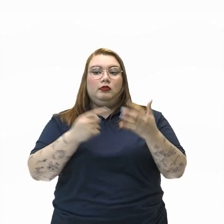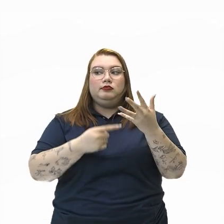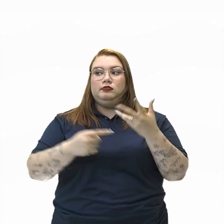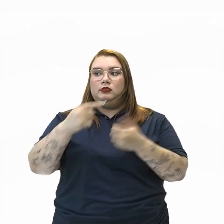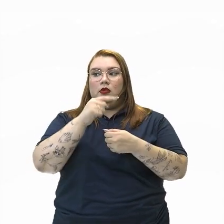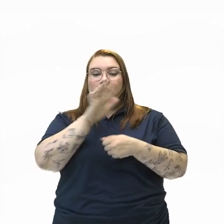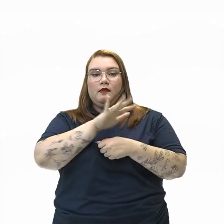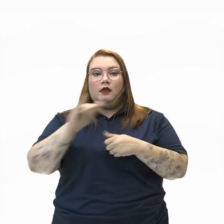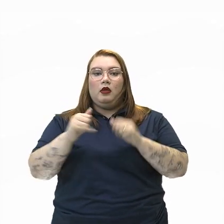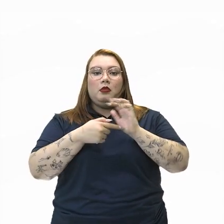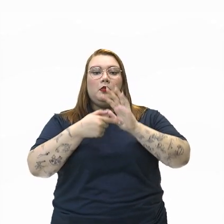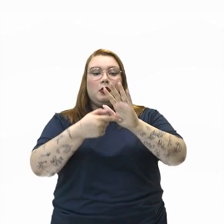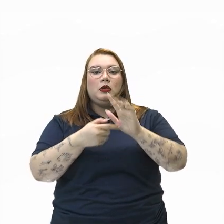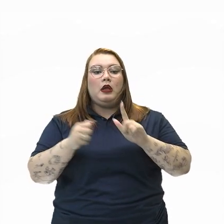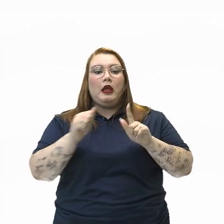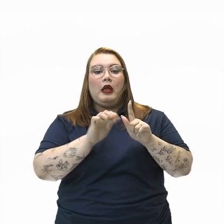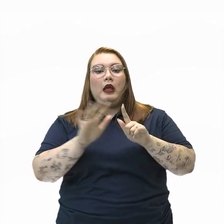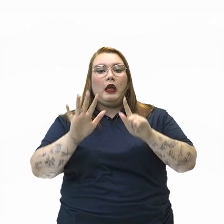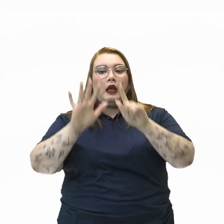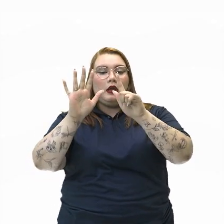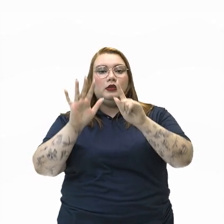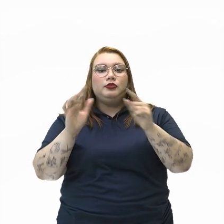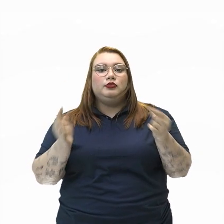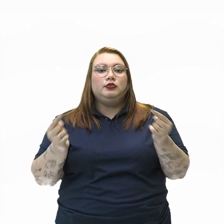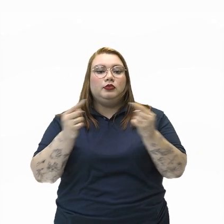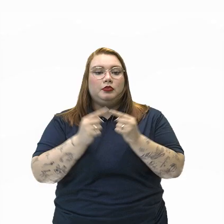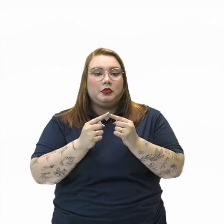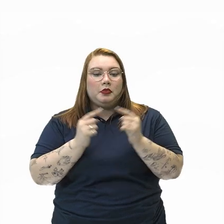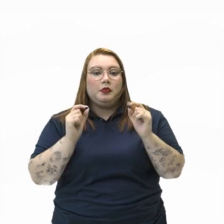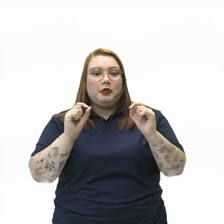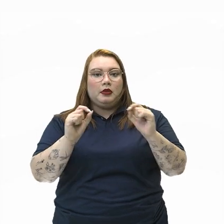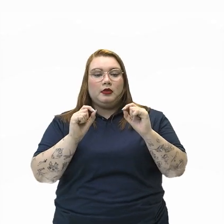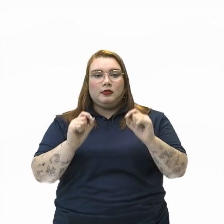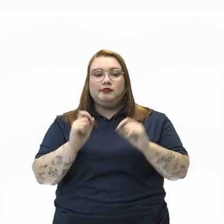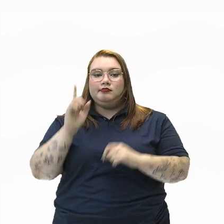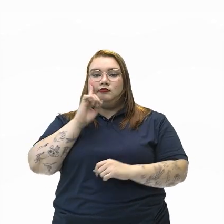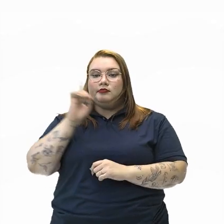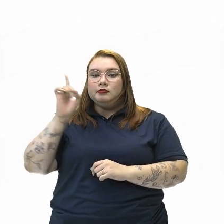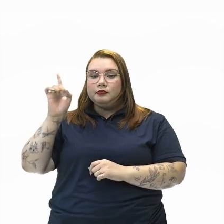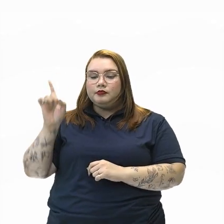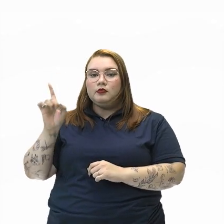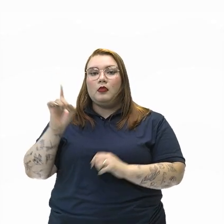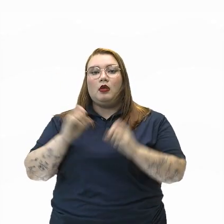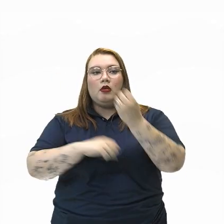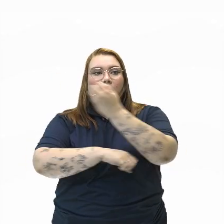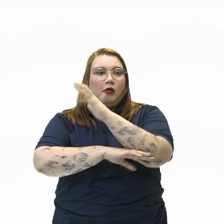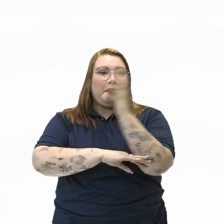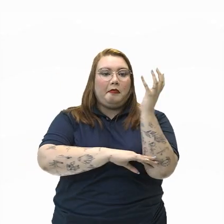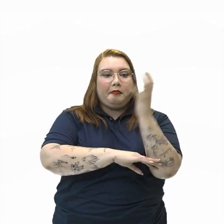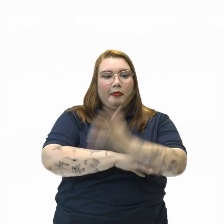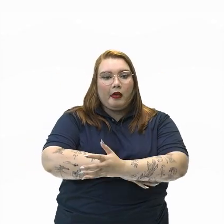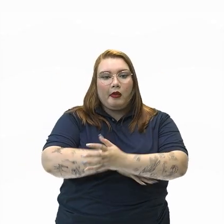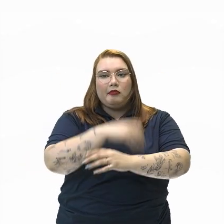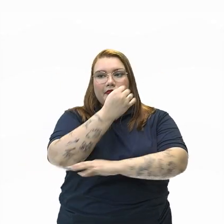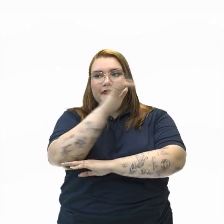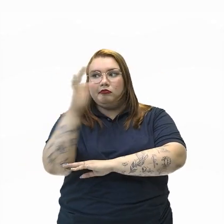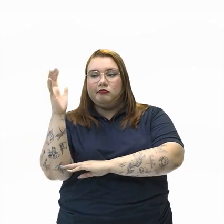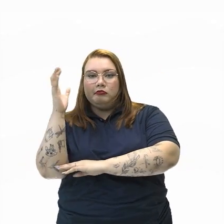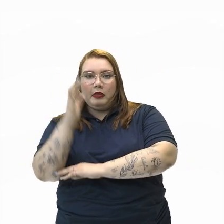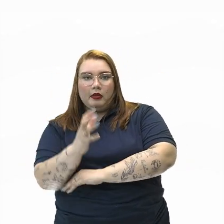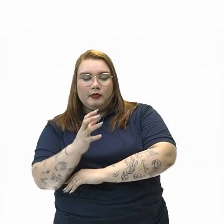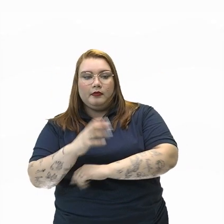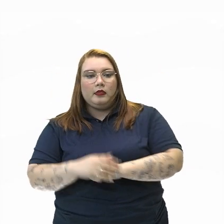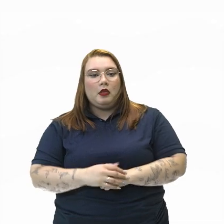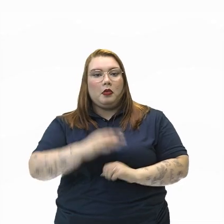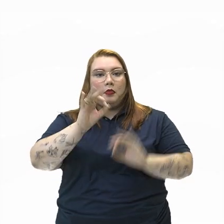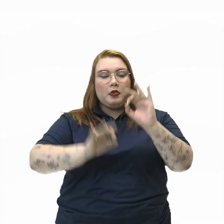que vai eliminar gases do efeito estufa, nós temos outras ações como o desmatamento, o